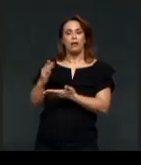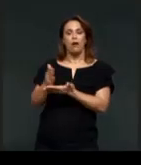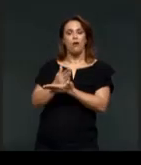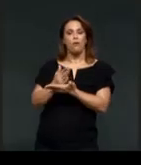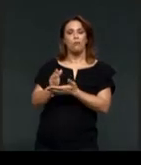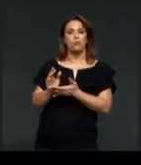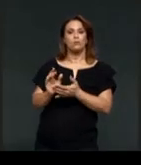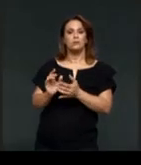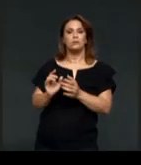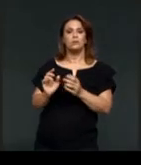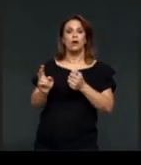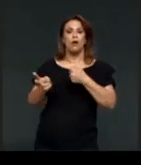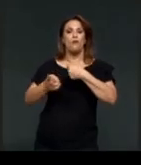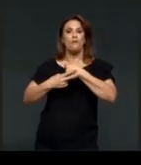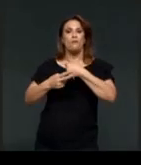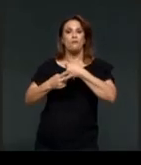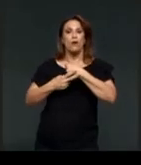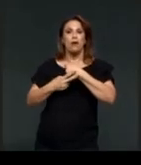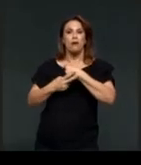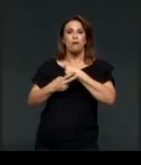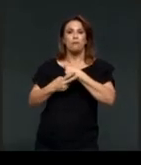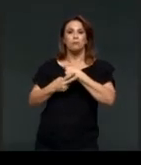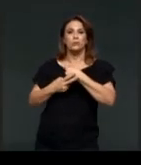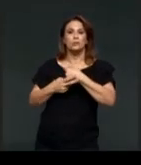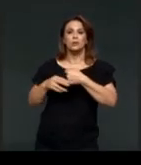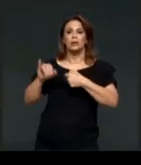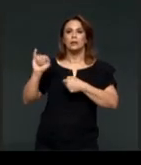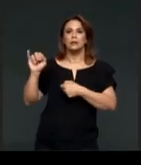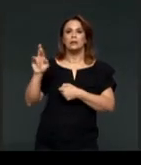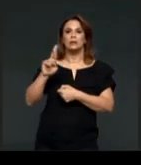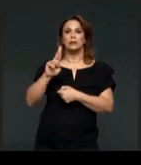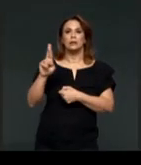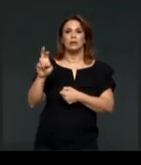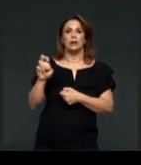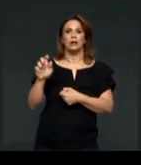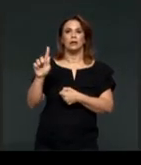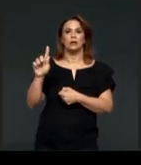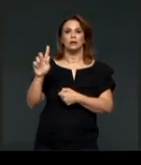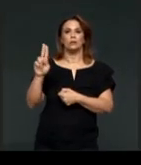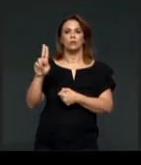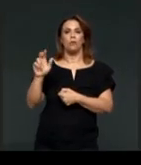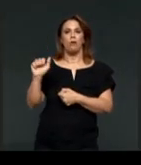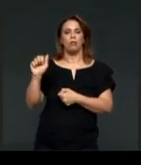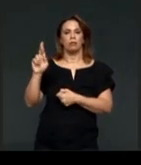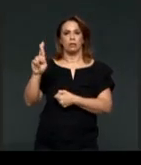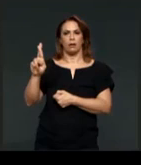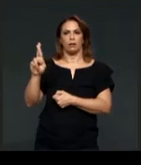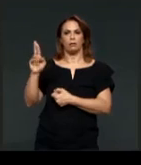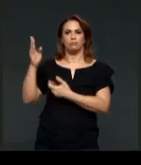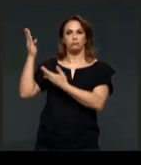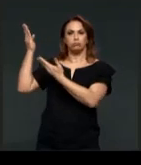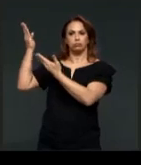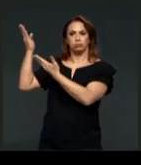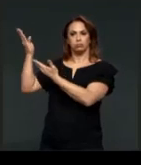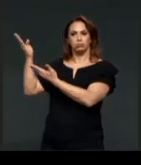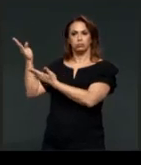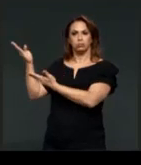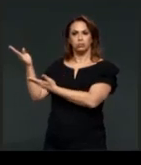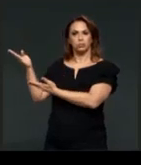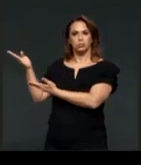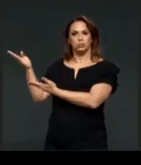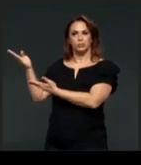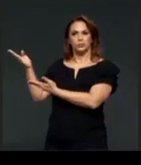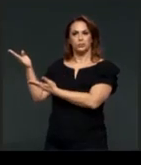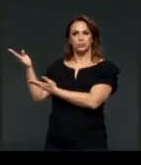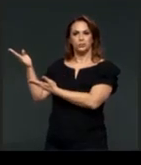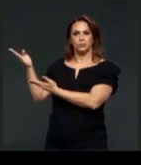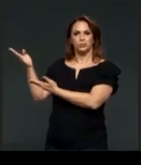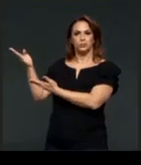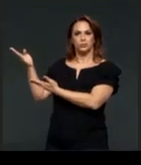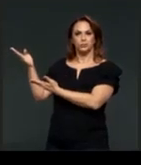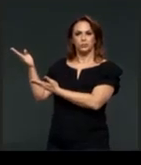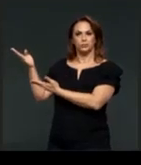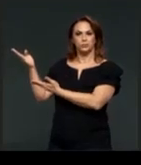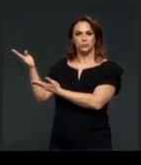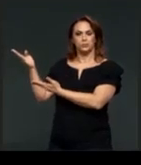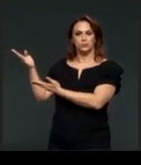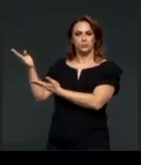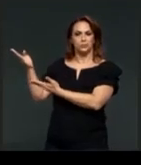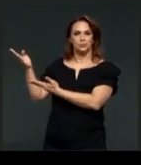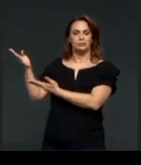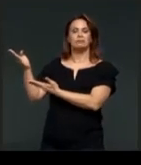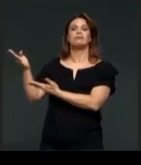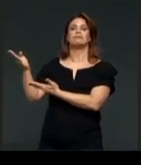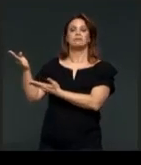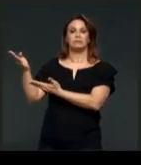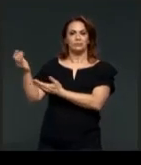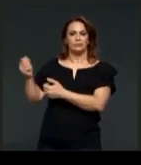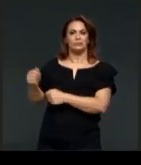comuns irregulares, tá? Então, por exemplo, go, que nós vimos, com went, que é o passado, o take, que pode ser